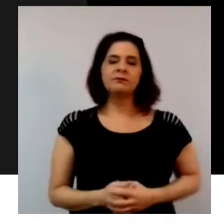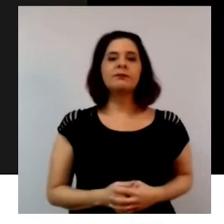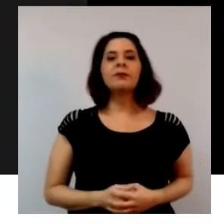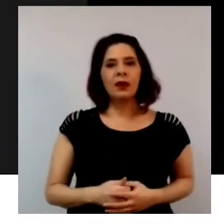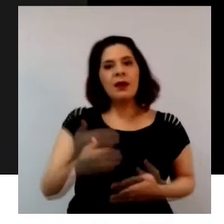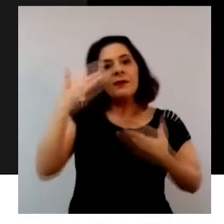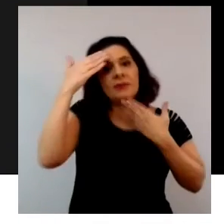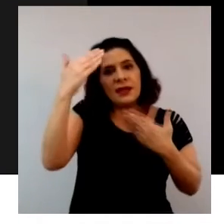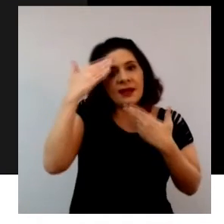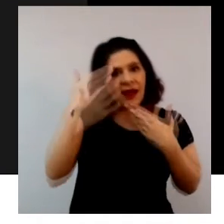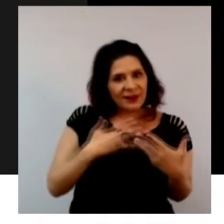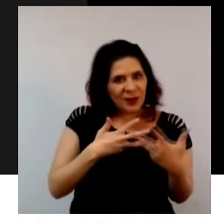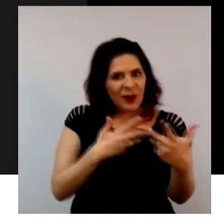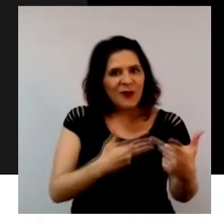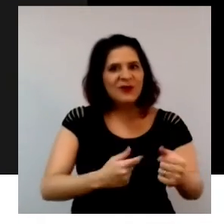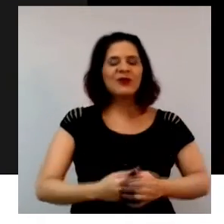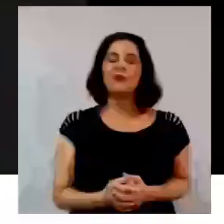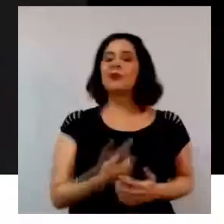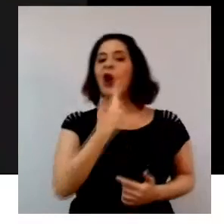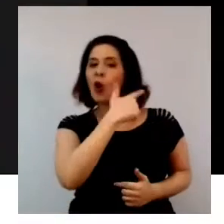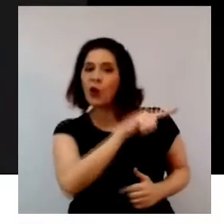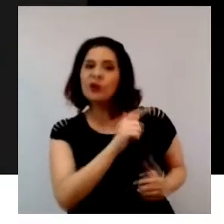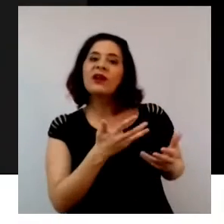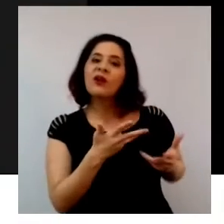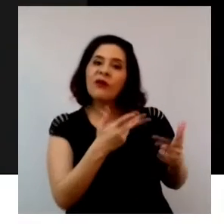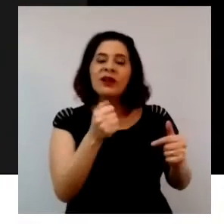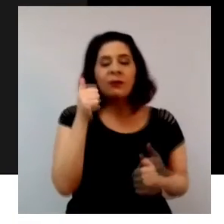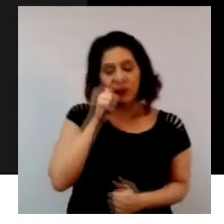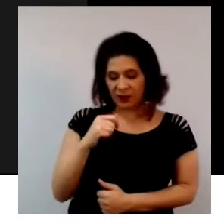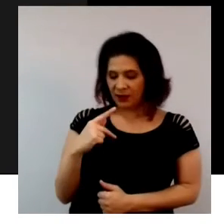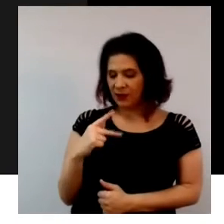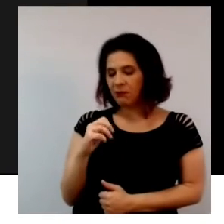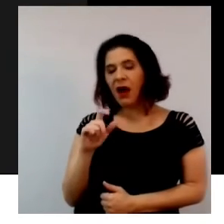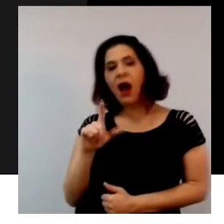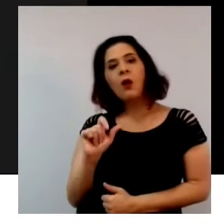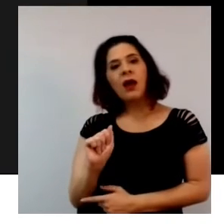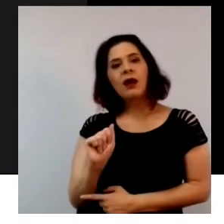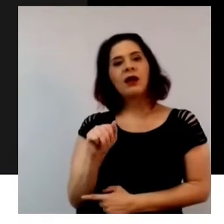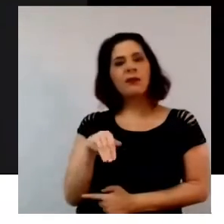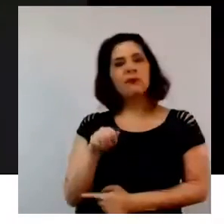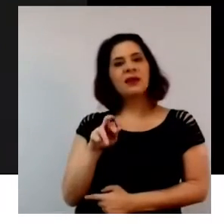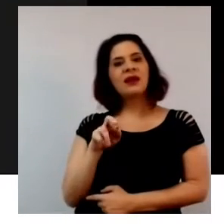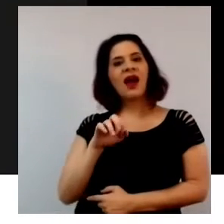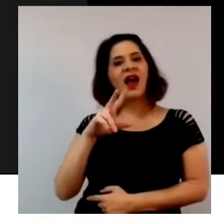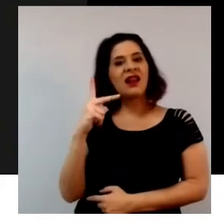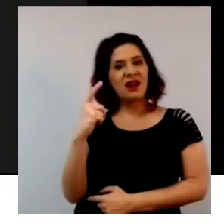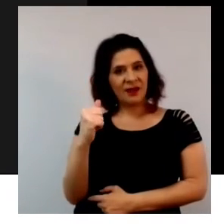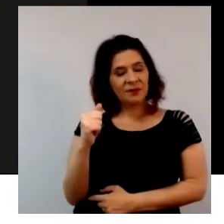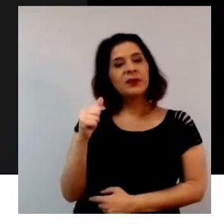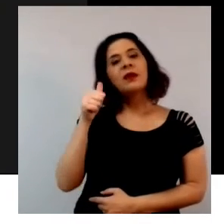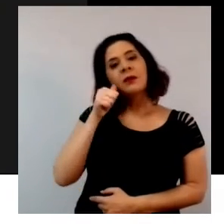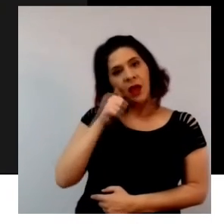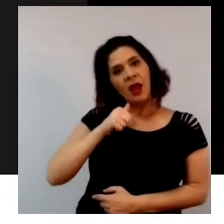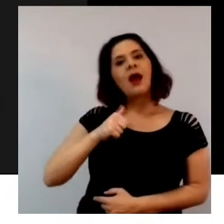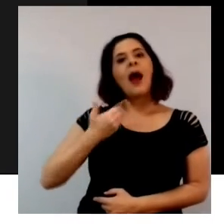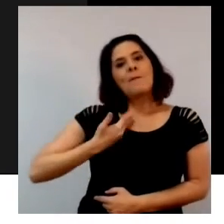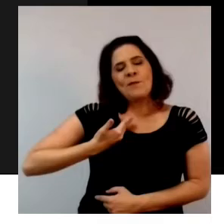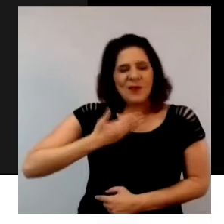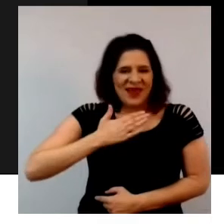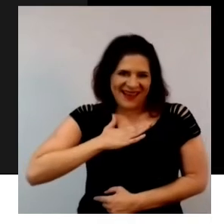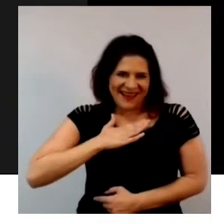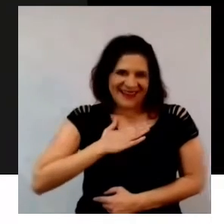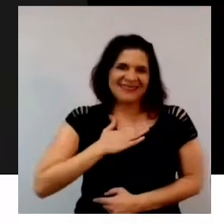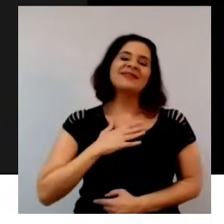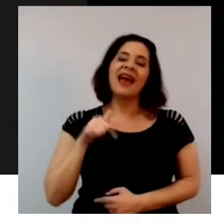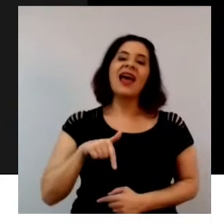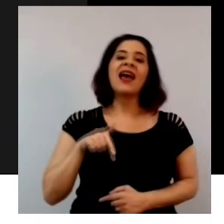A nossa outra convidada é a Paula Miralha, também amiga. Ela é cofundadora, publisher e diretora-geral do Nexo